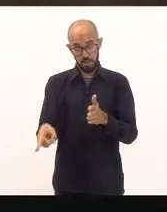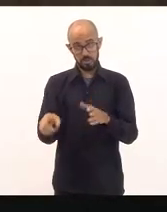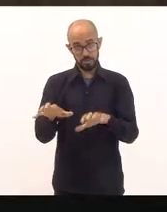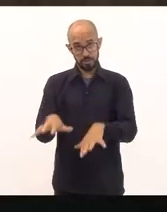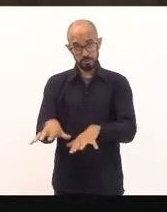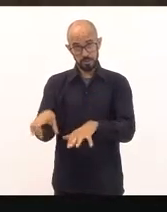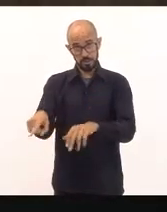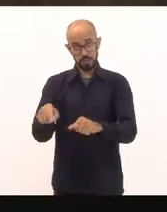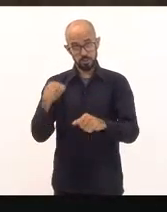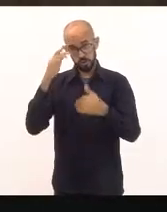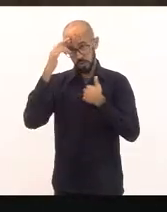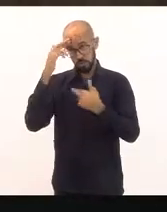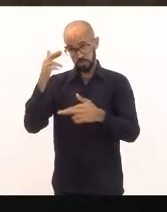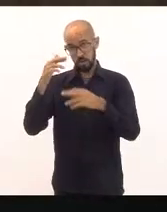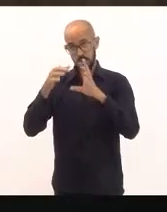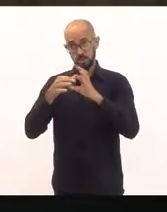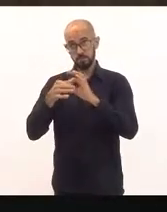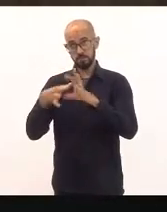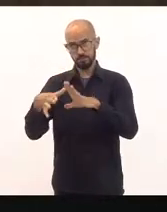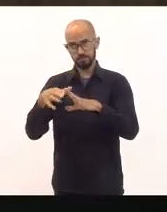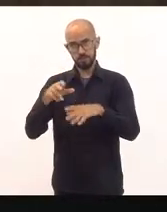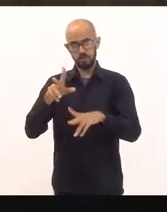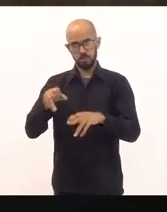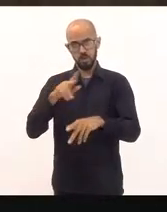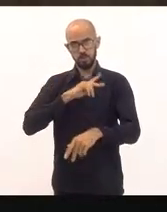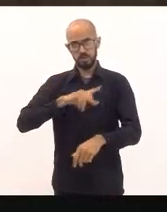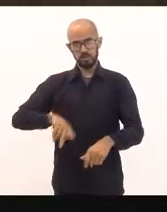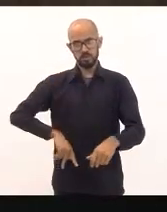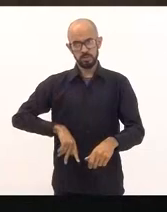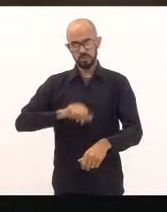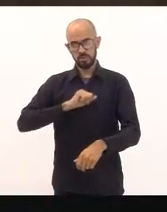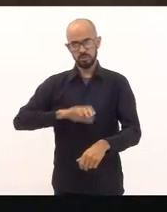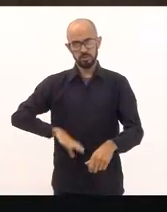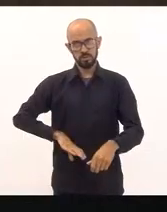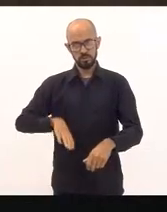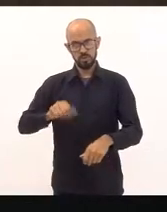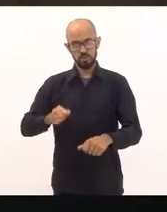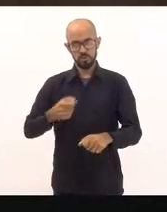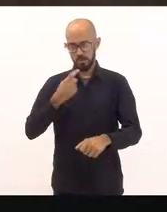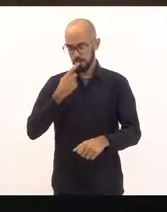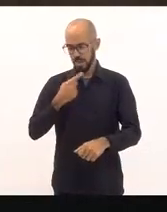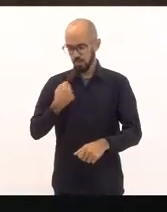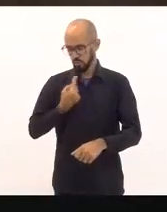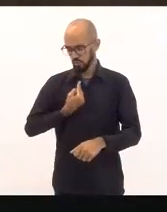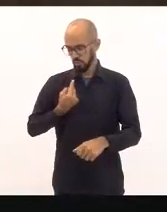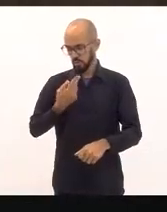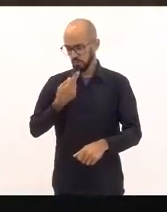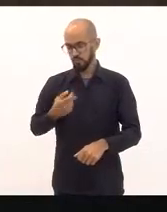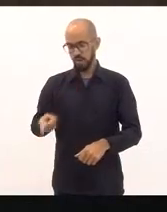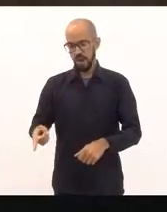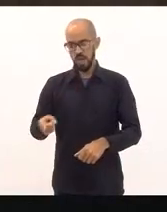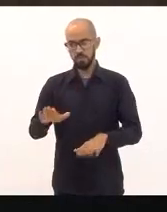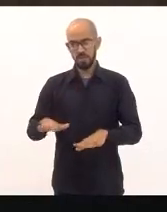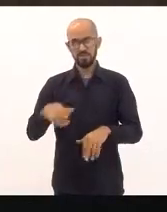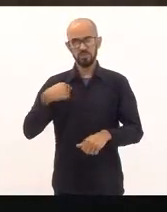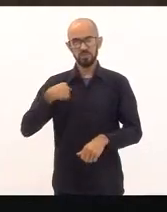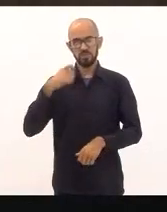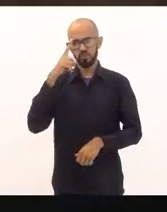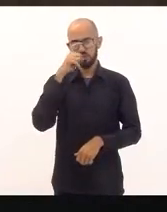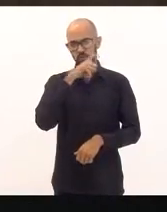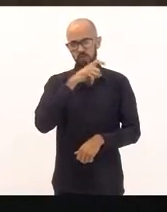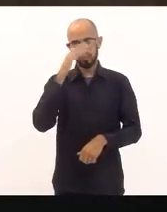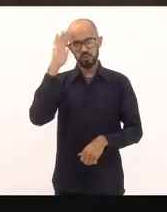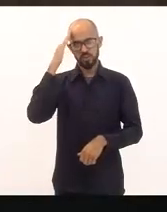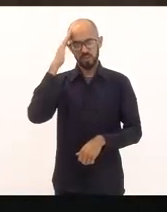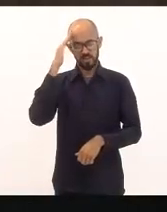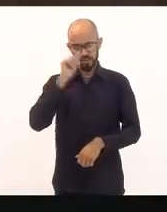que respeitar, o presidente Siciliano está aqui ao nosso lado, mas eu tenho dificuldade de entender, presidente Siciliano, eu tenho